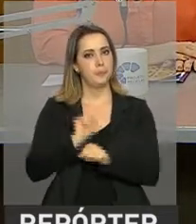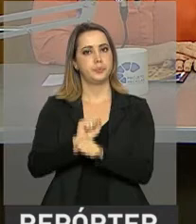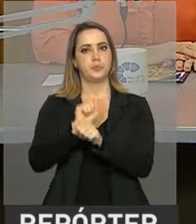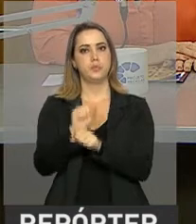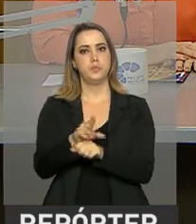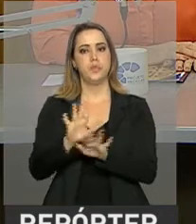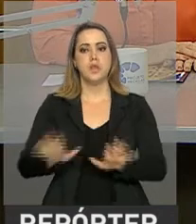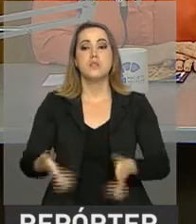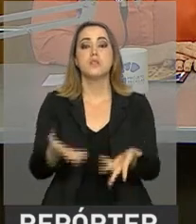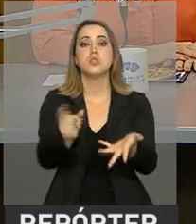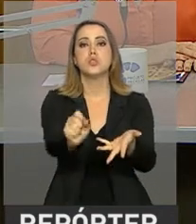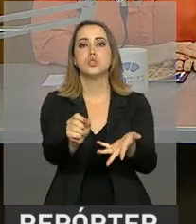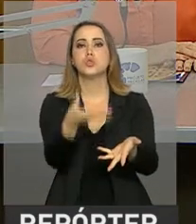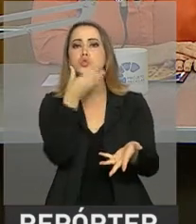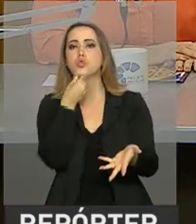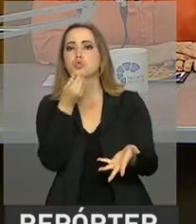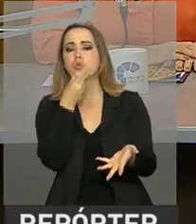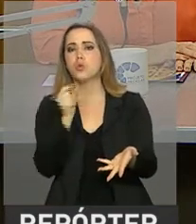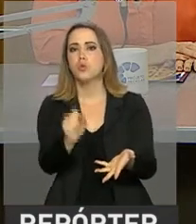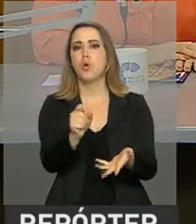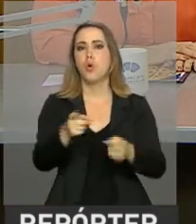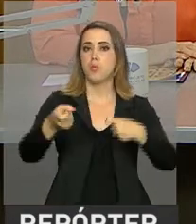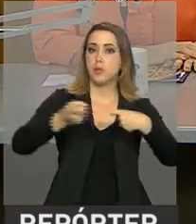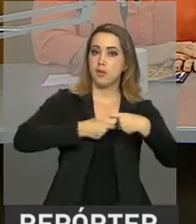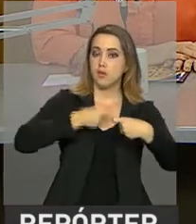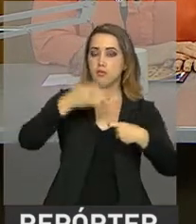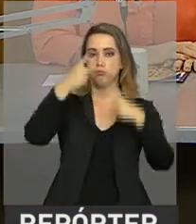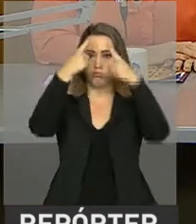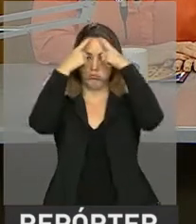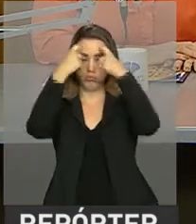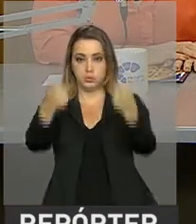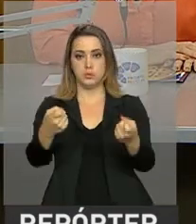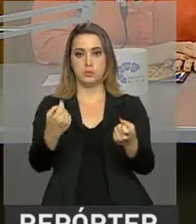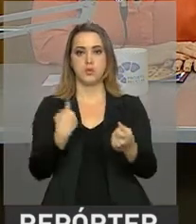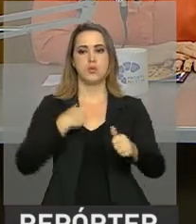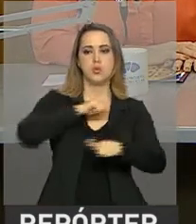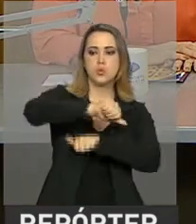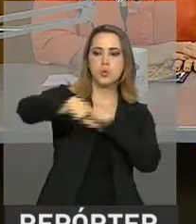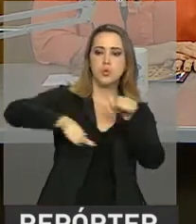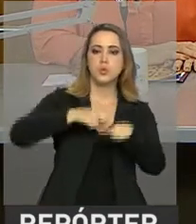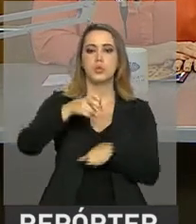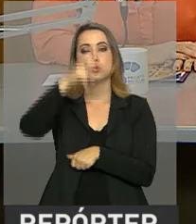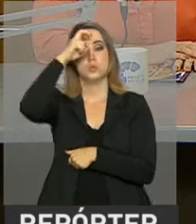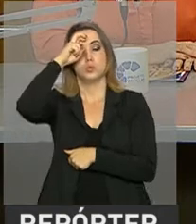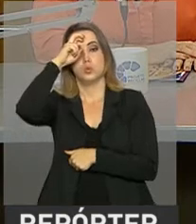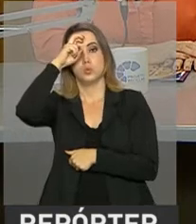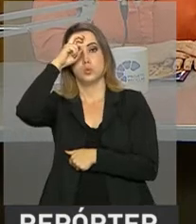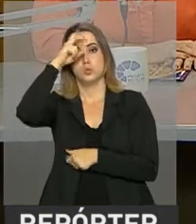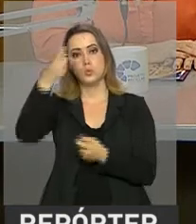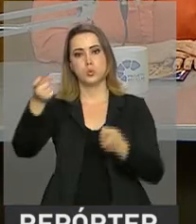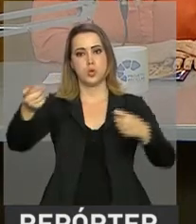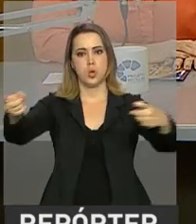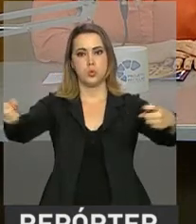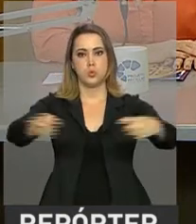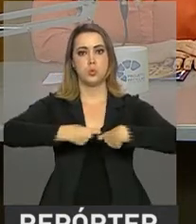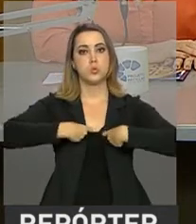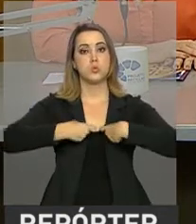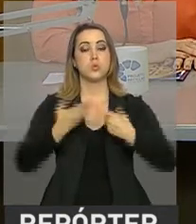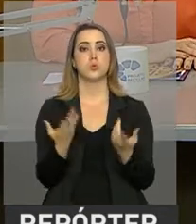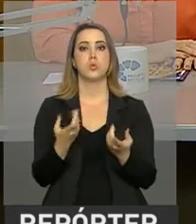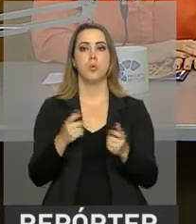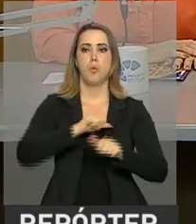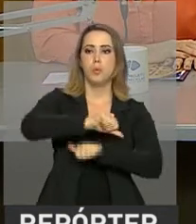incentiva o machismo e a violência sexual. A gente só muda a cultura do estupro mudando o nosso modo de ver o